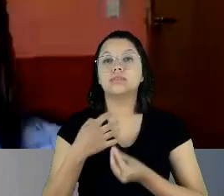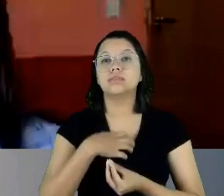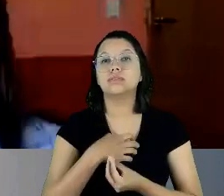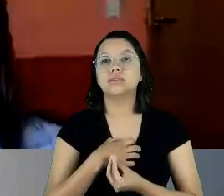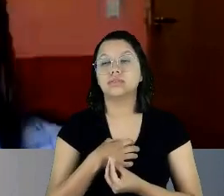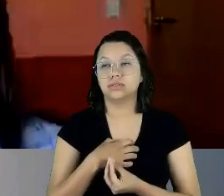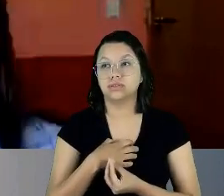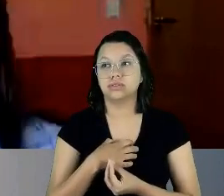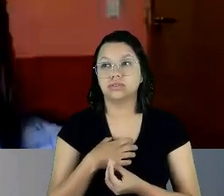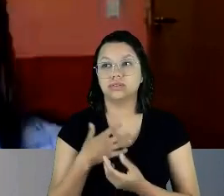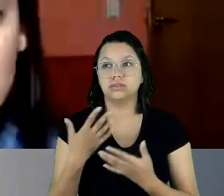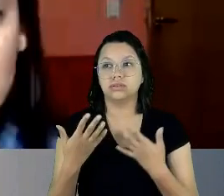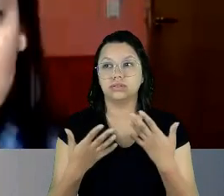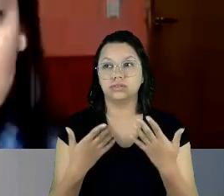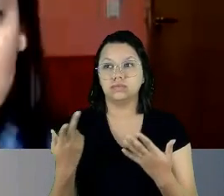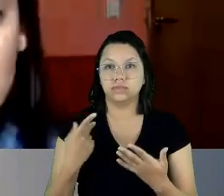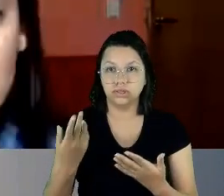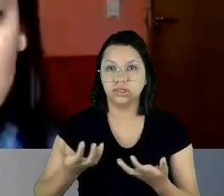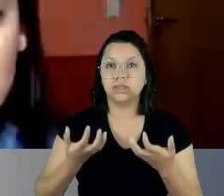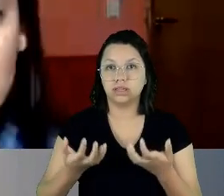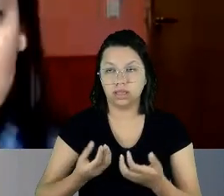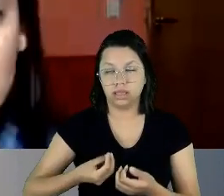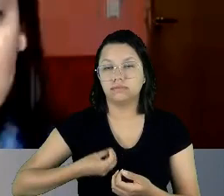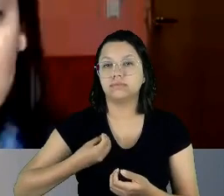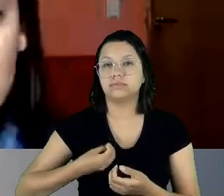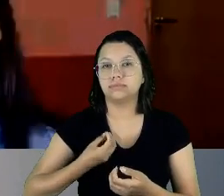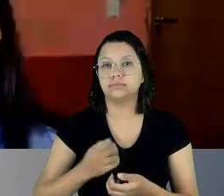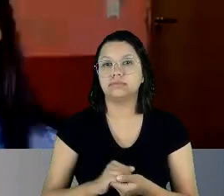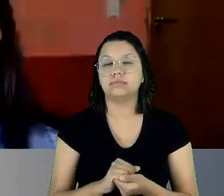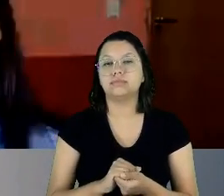gente quer, a forma em que a gente quer viver,